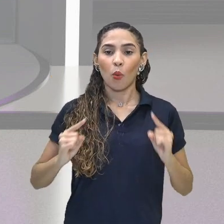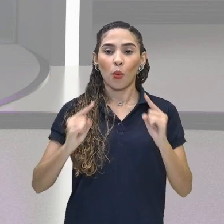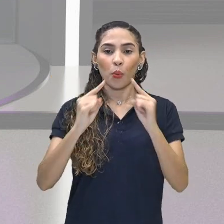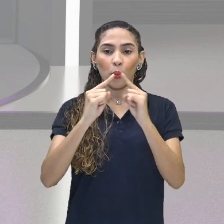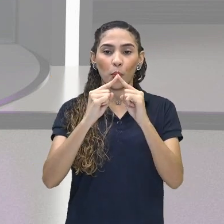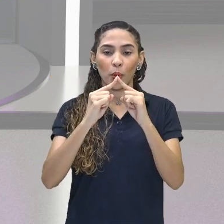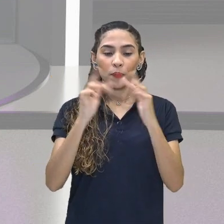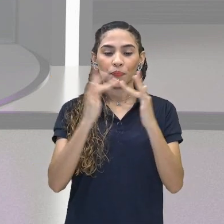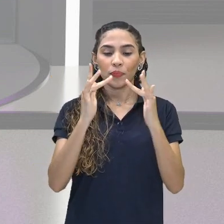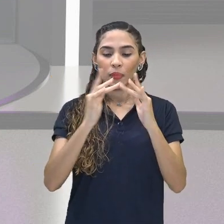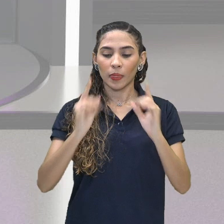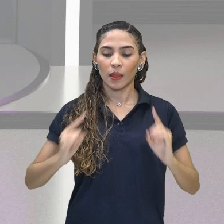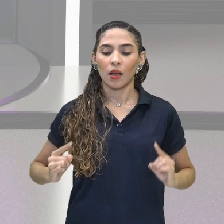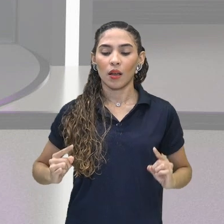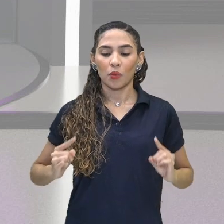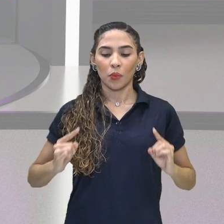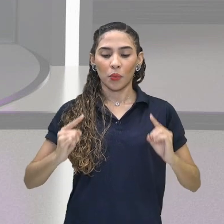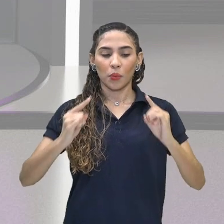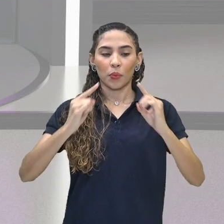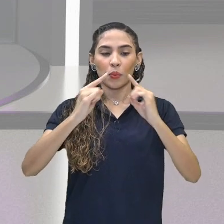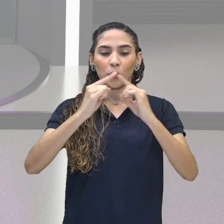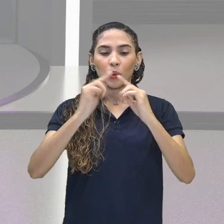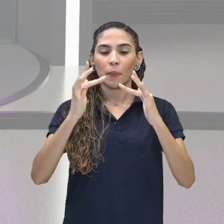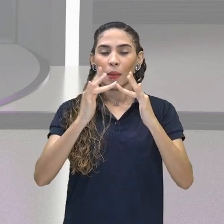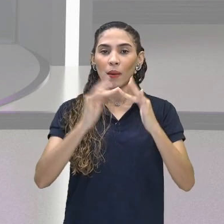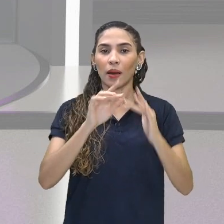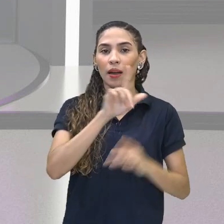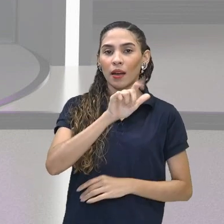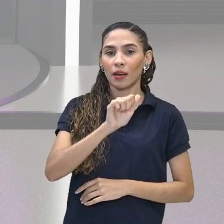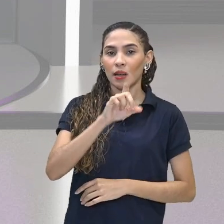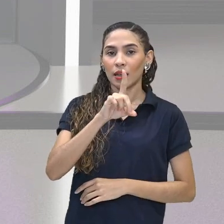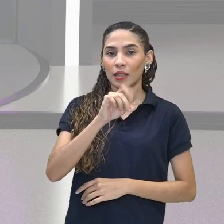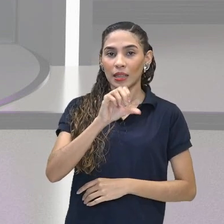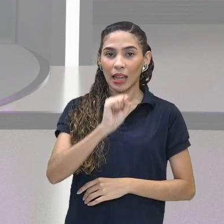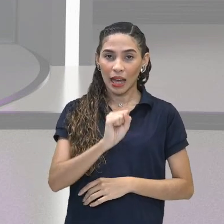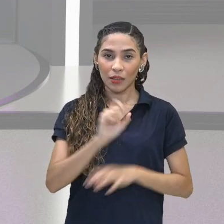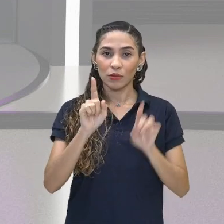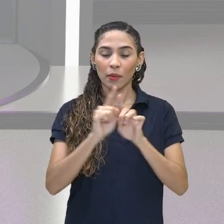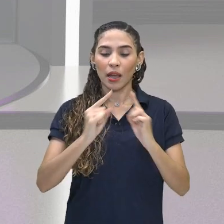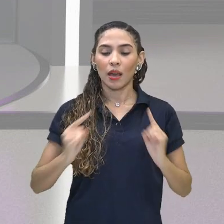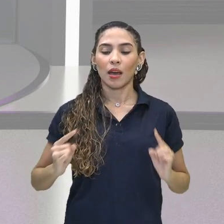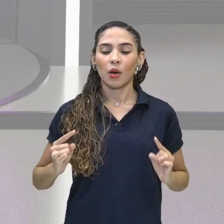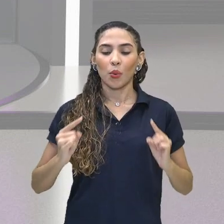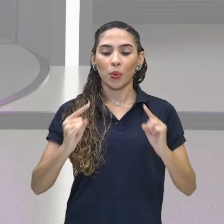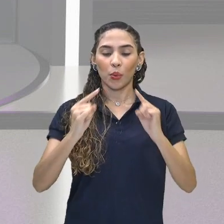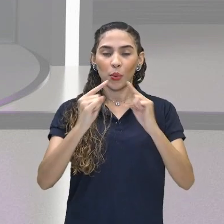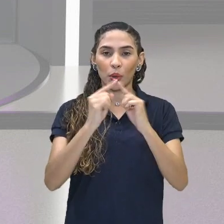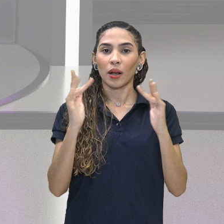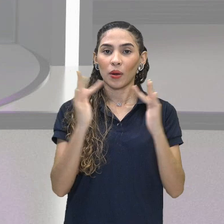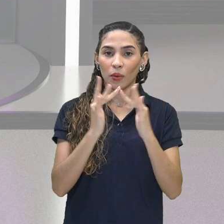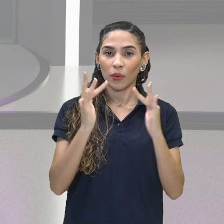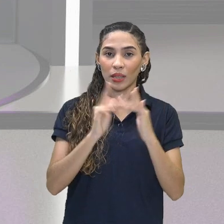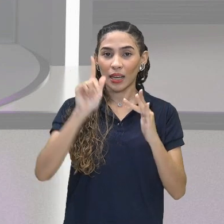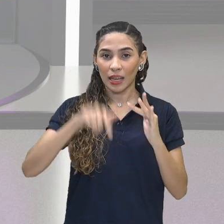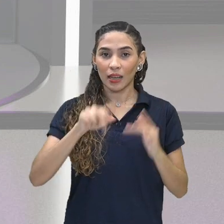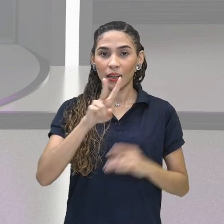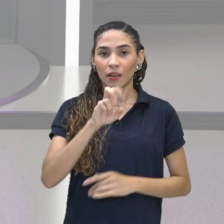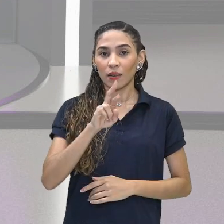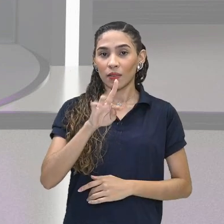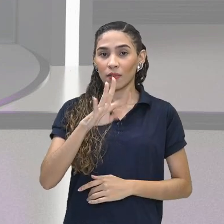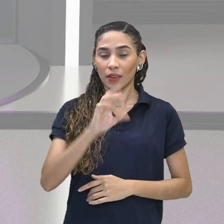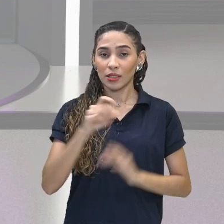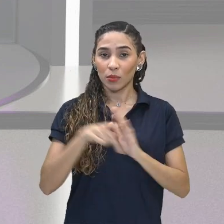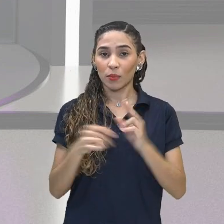ponto de encontro entre dois lados, ok? Então, onde dois lados se encontram, é exatamente o vértice do